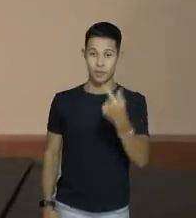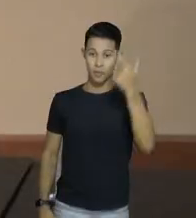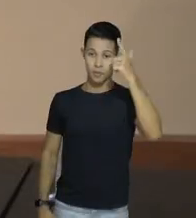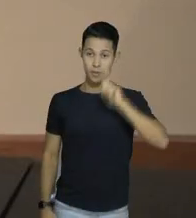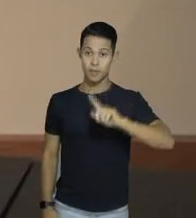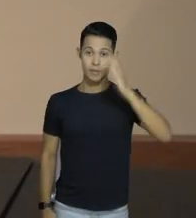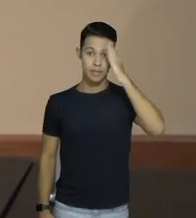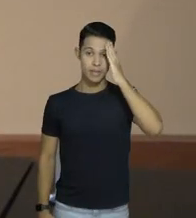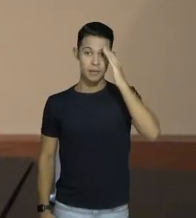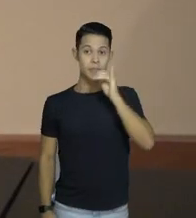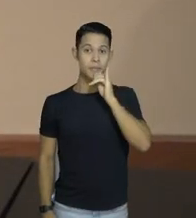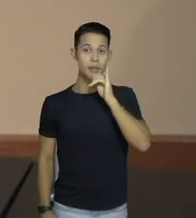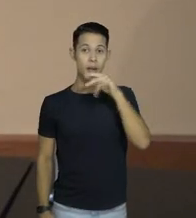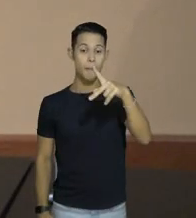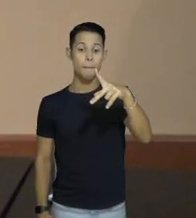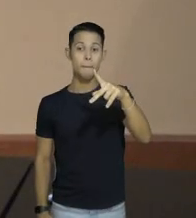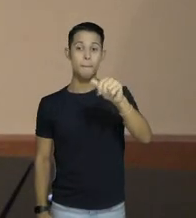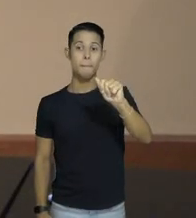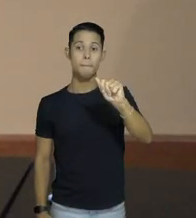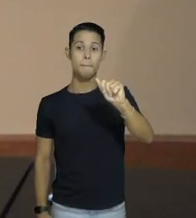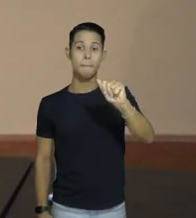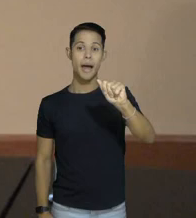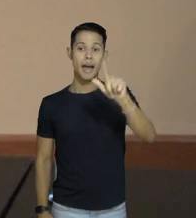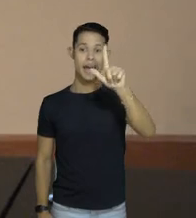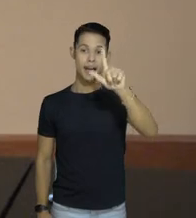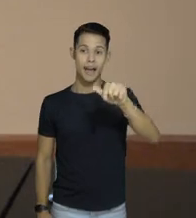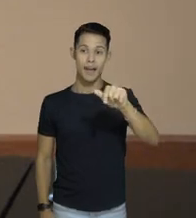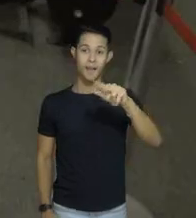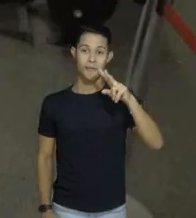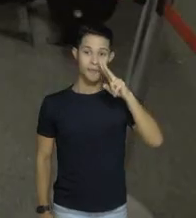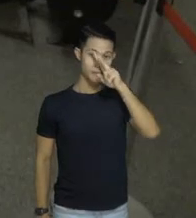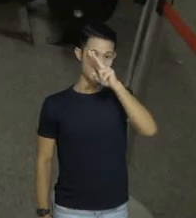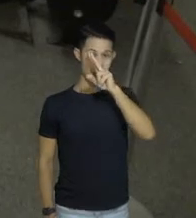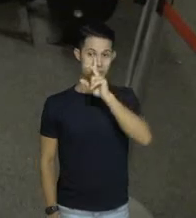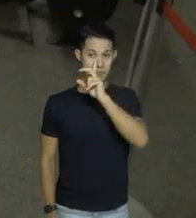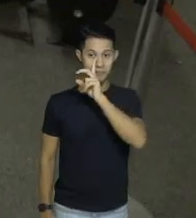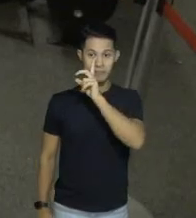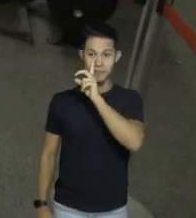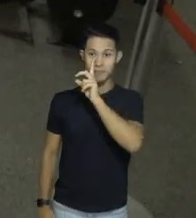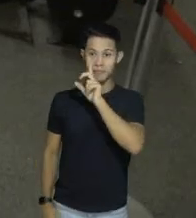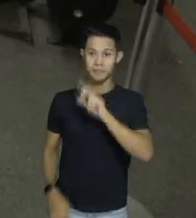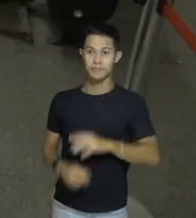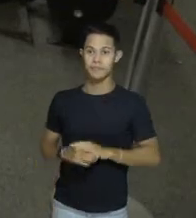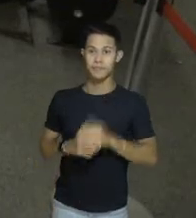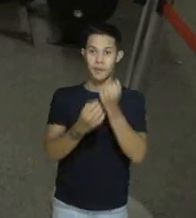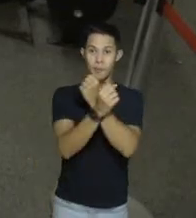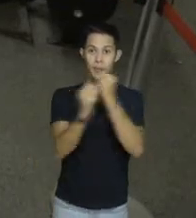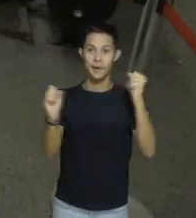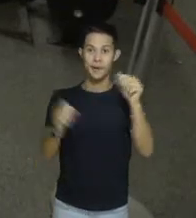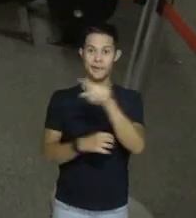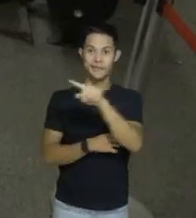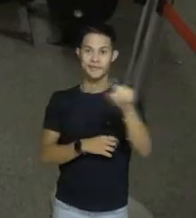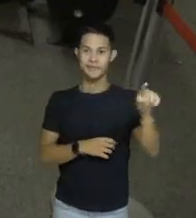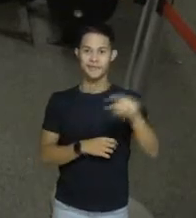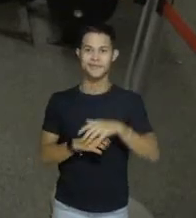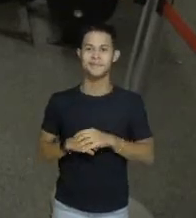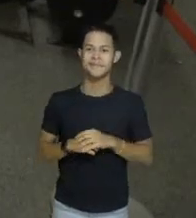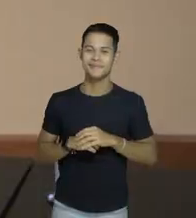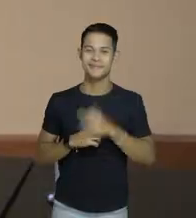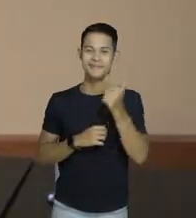Pá! Pá. Acordei vocês. O forte e o